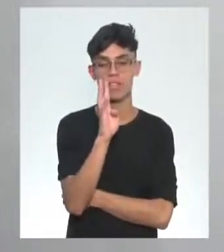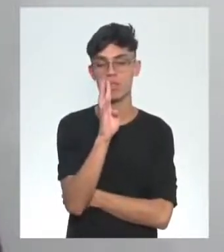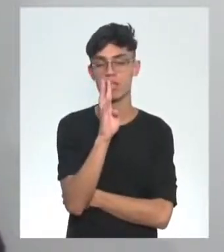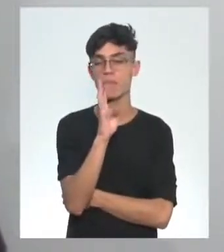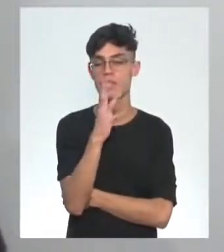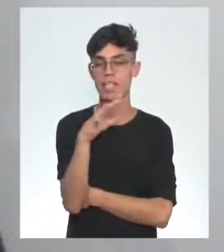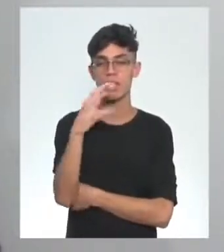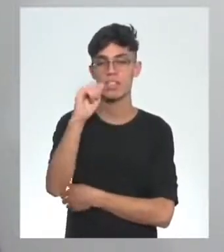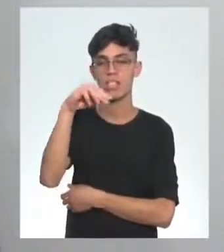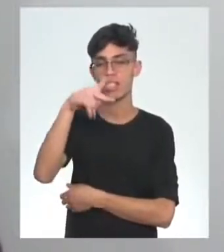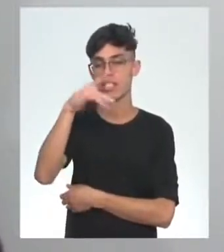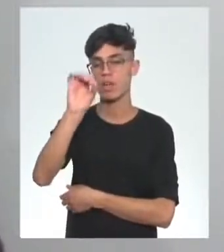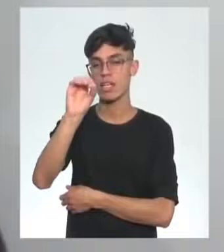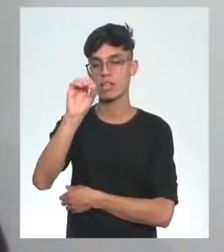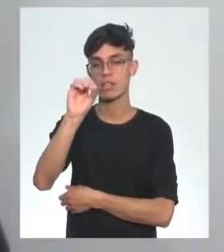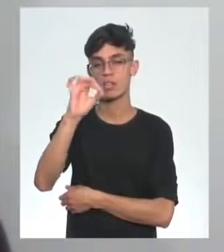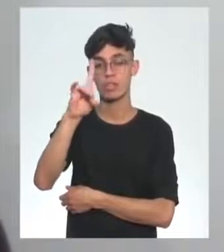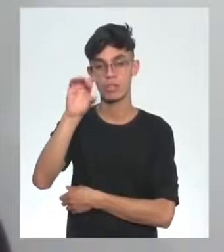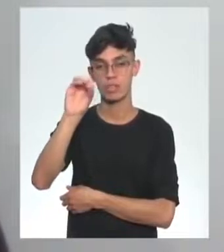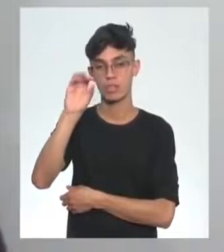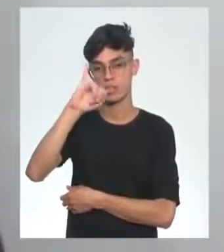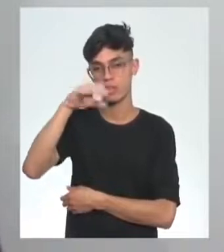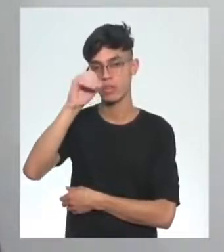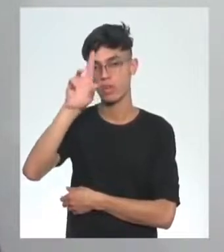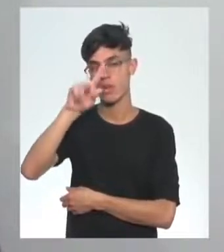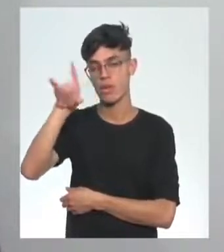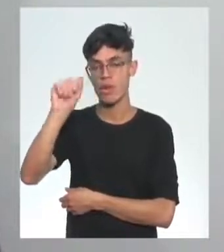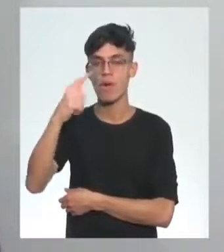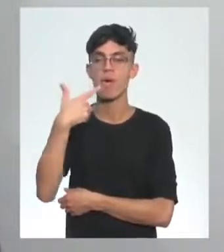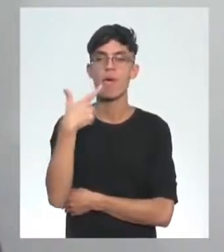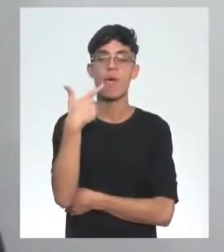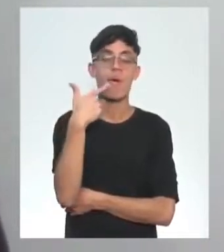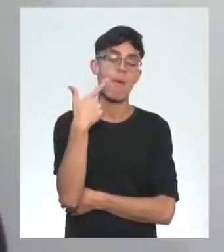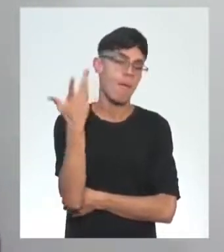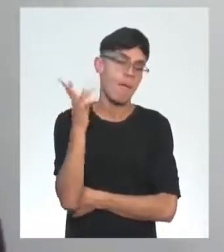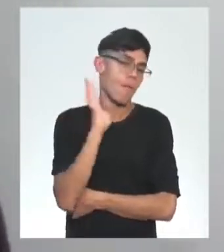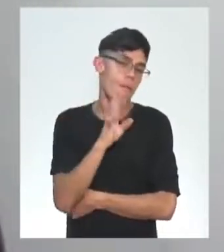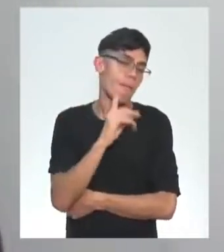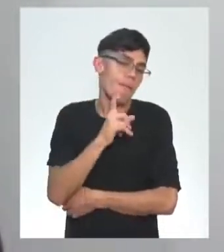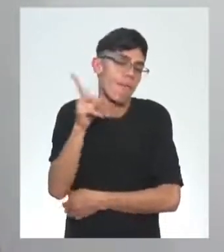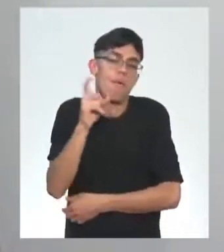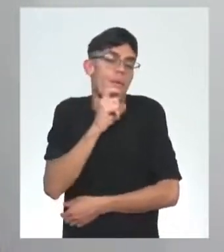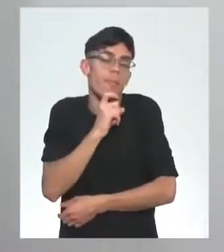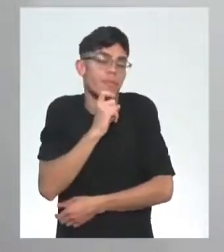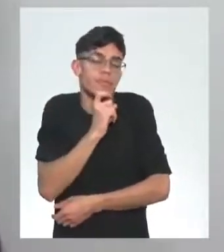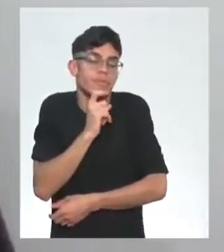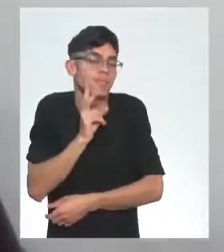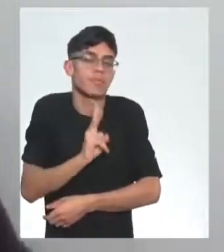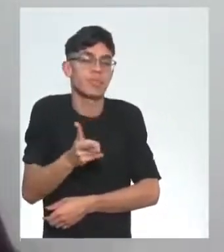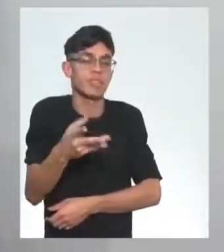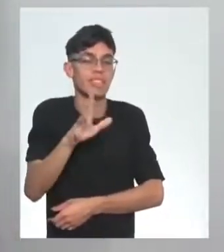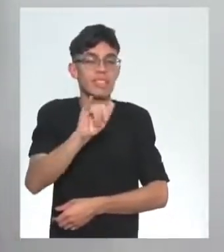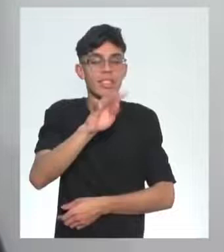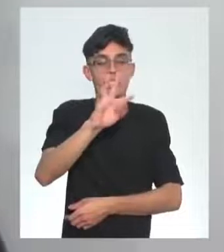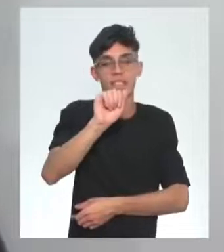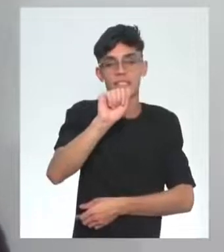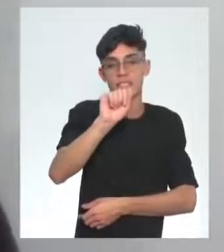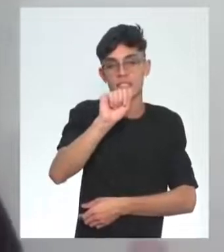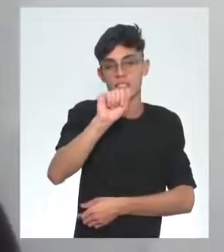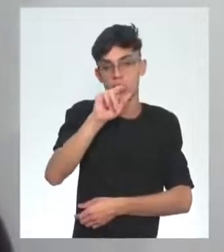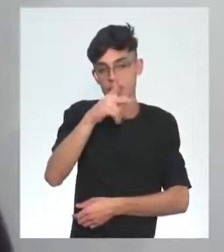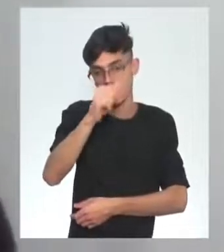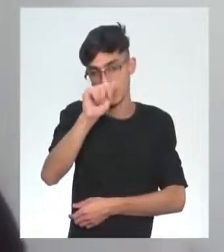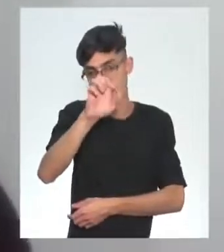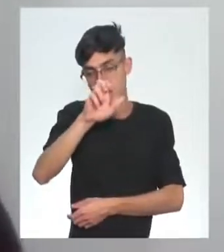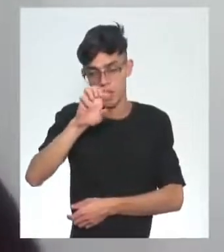Jordão, é aqui em São Paulo, né? E o que é mais legal lá é sempre frio lá. Itanhaém, e é